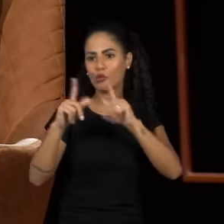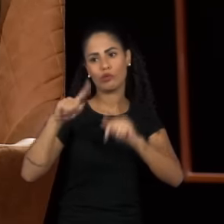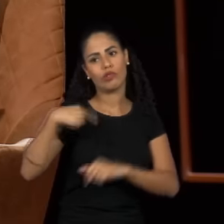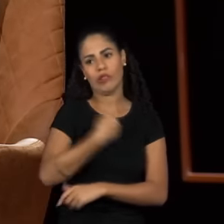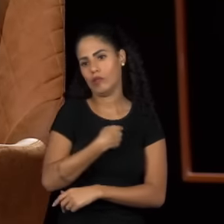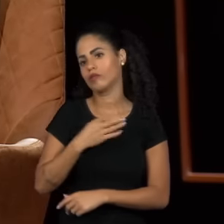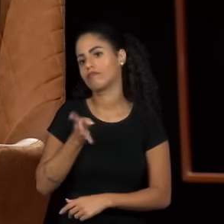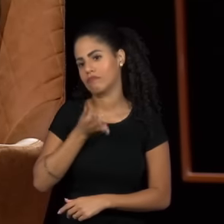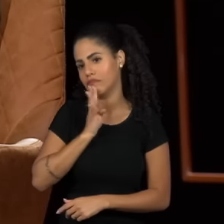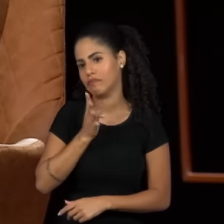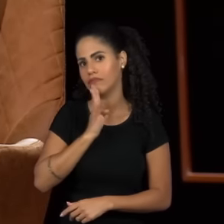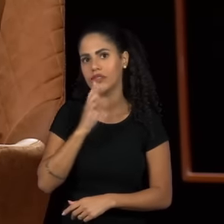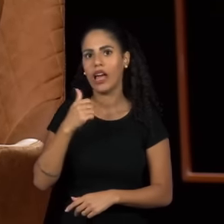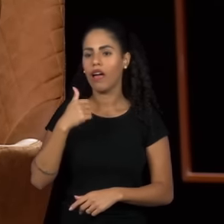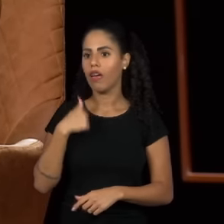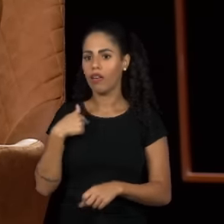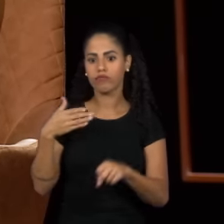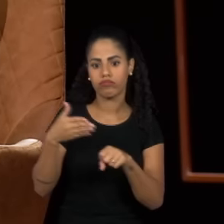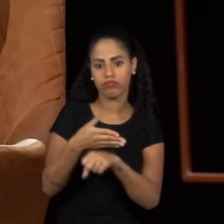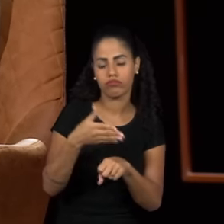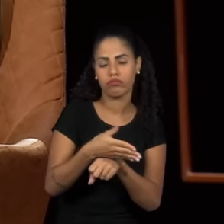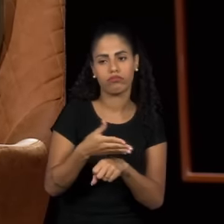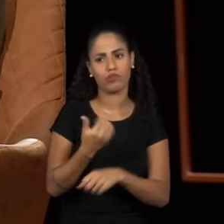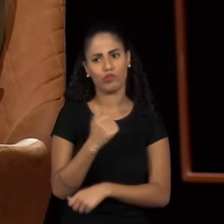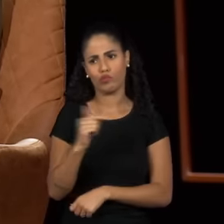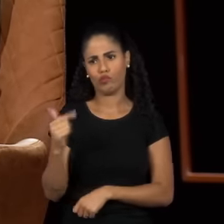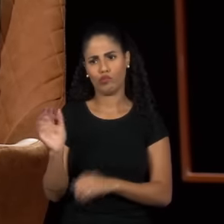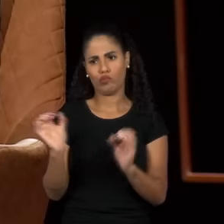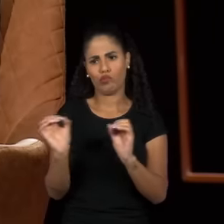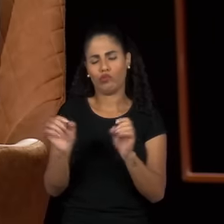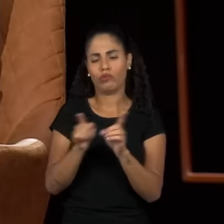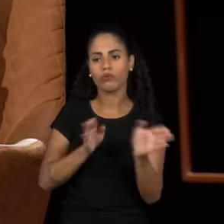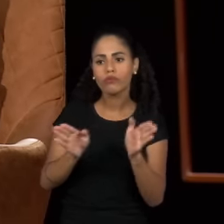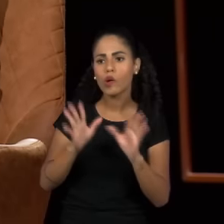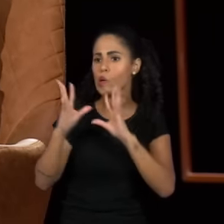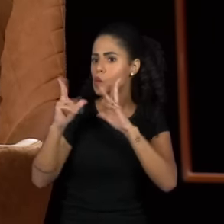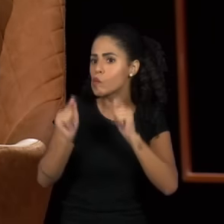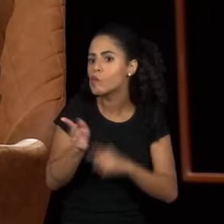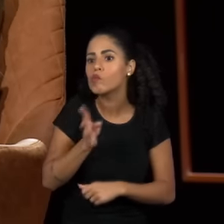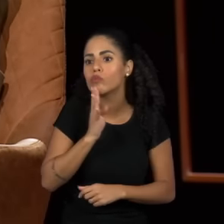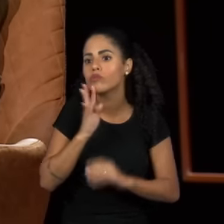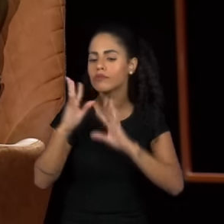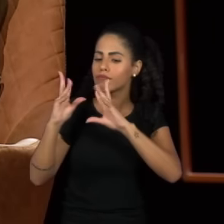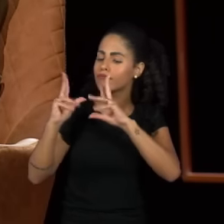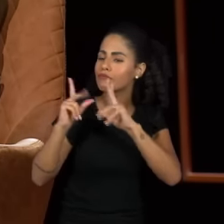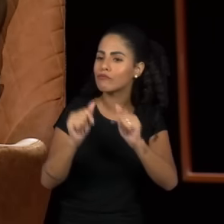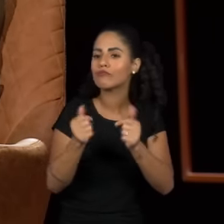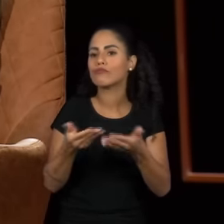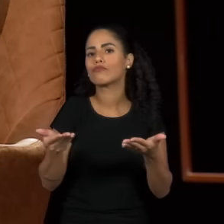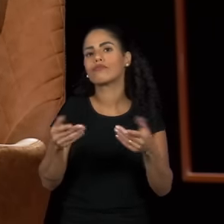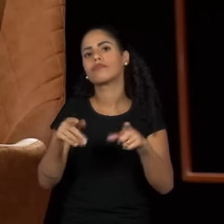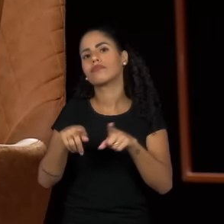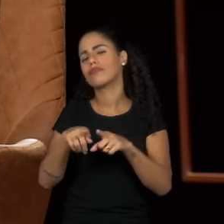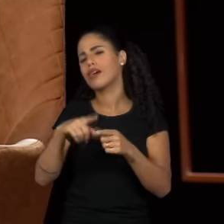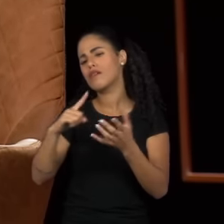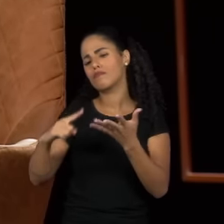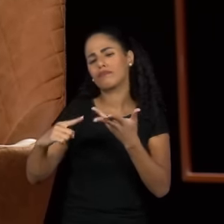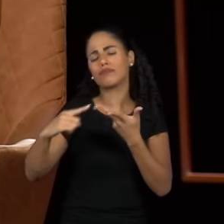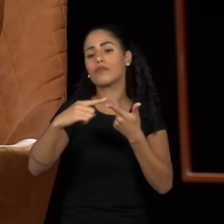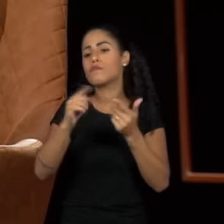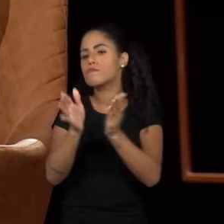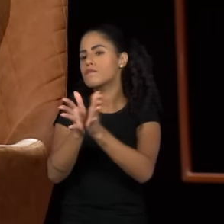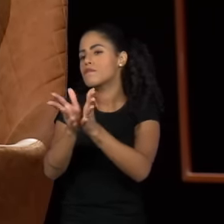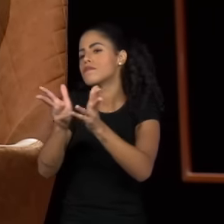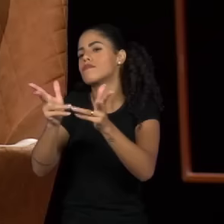imagina, eu não tinha tanto acesso assim. Então a gente conheceu toda a obra dele com a Beth. O Gerald tem obras